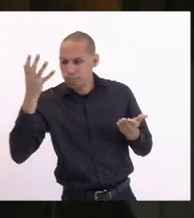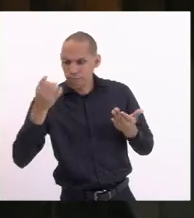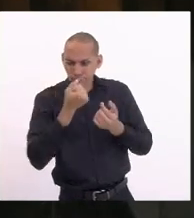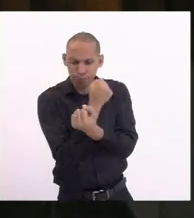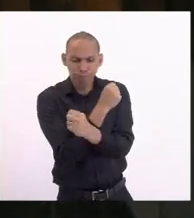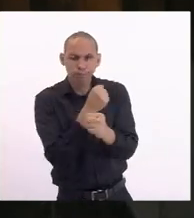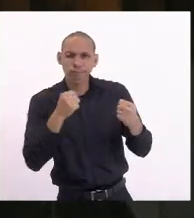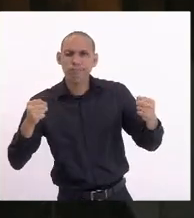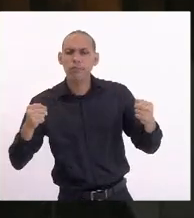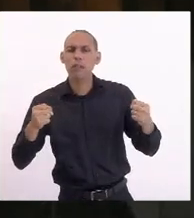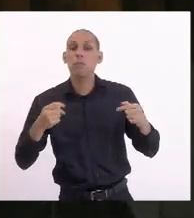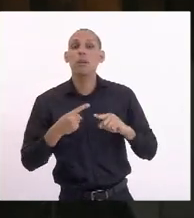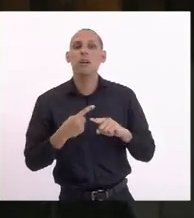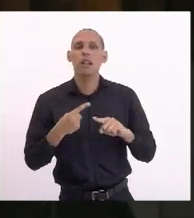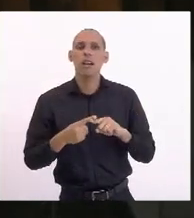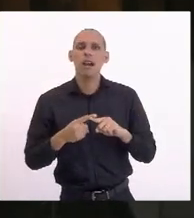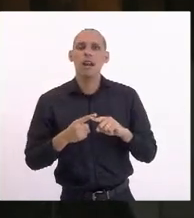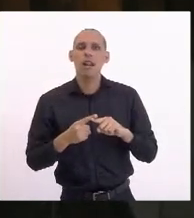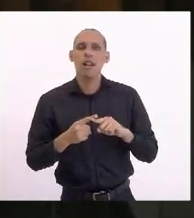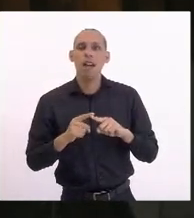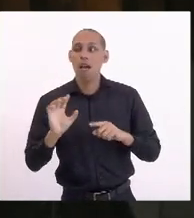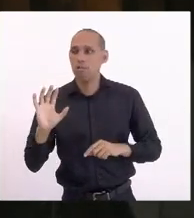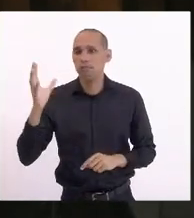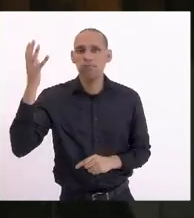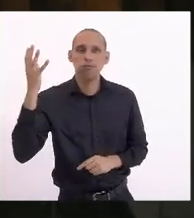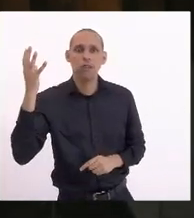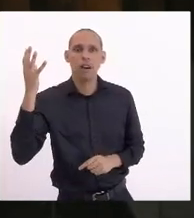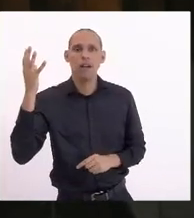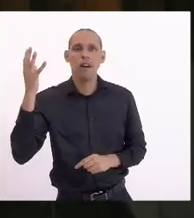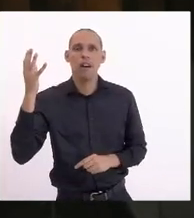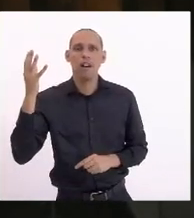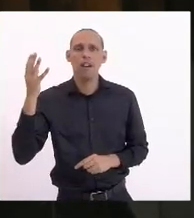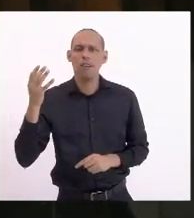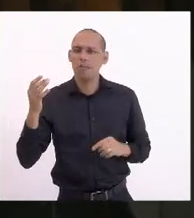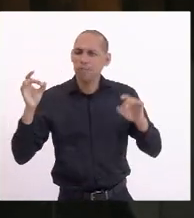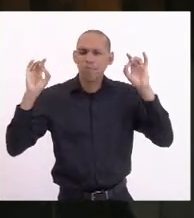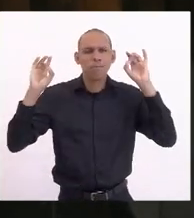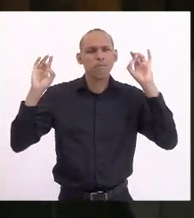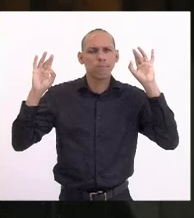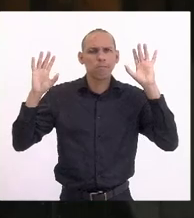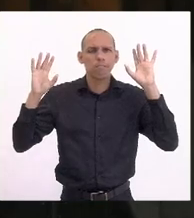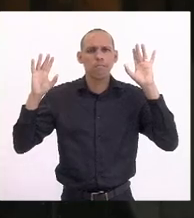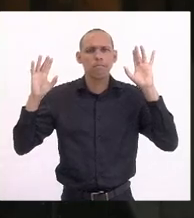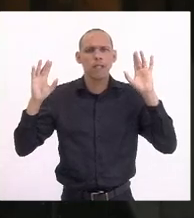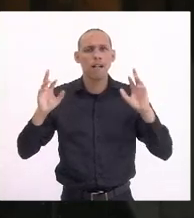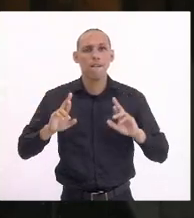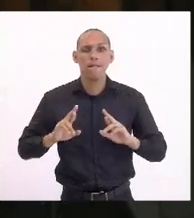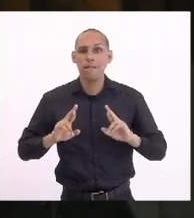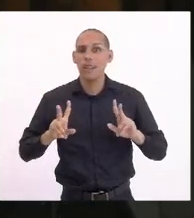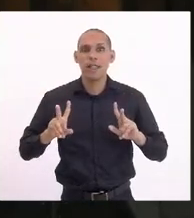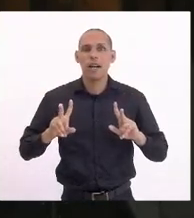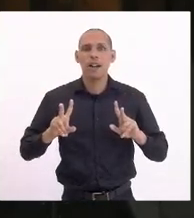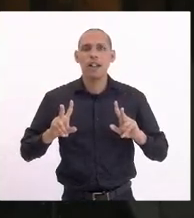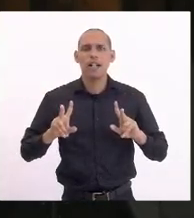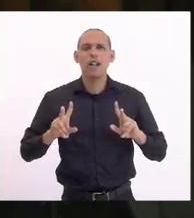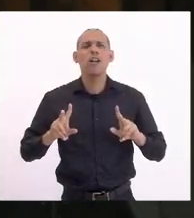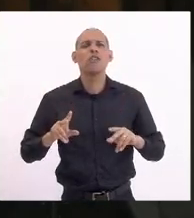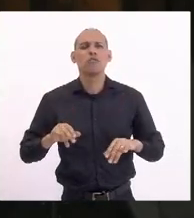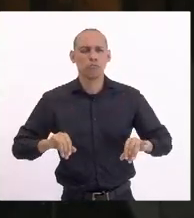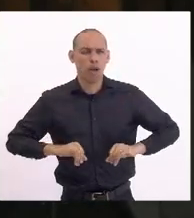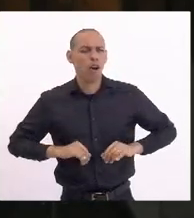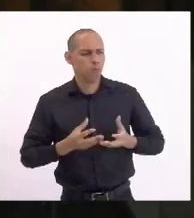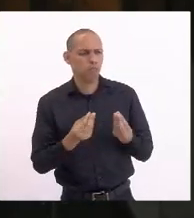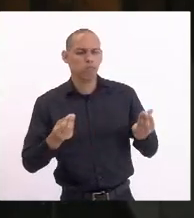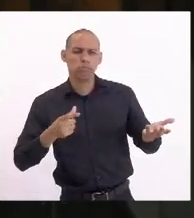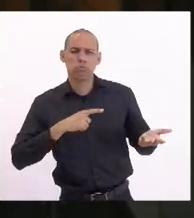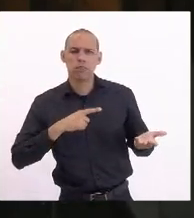porque o evento climático extraordinário sempre vai trazer vítima, mas não precisava que